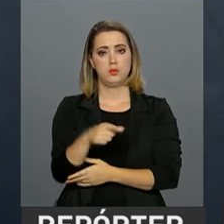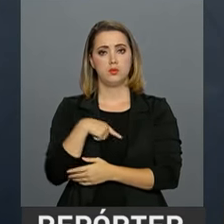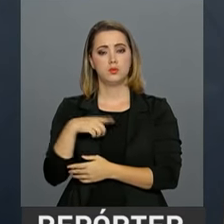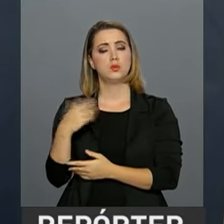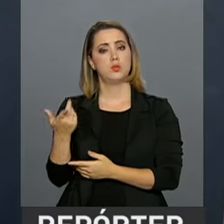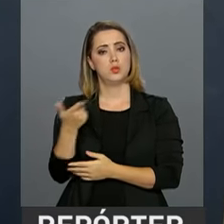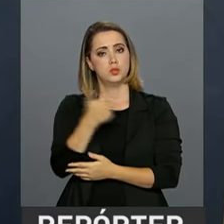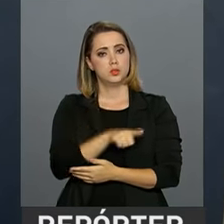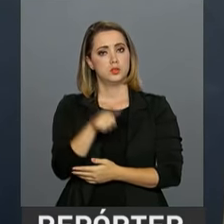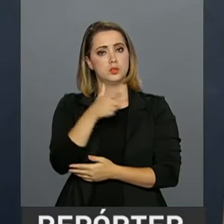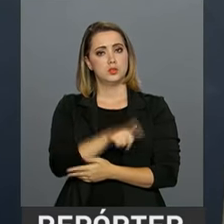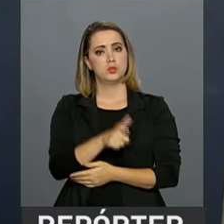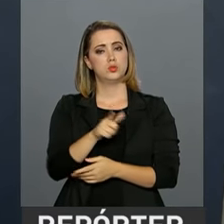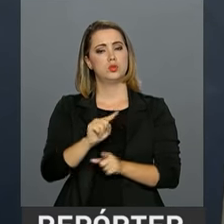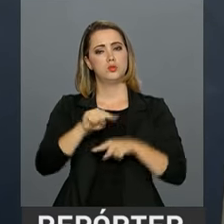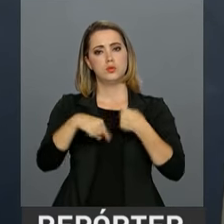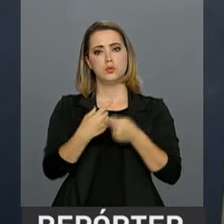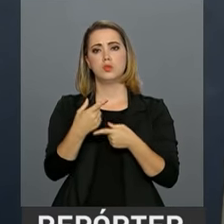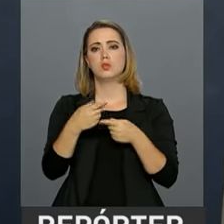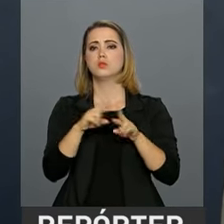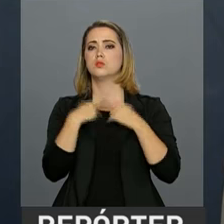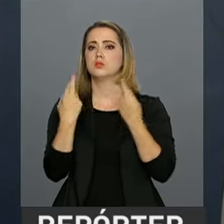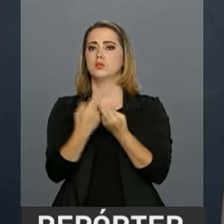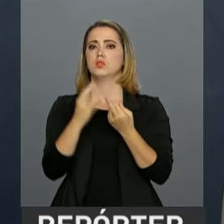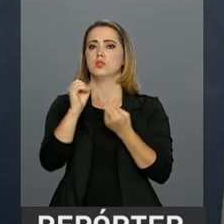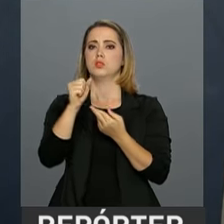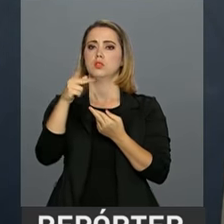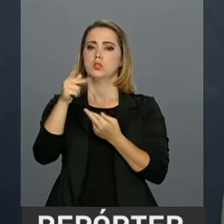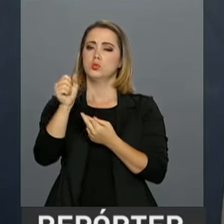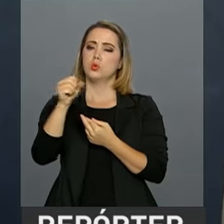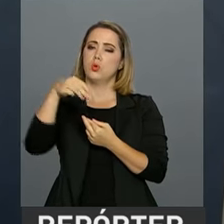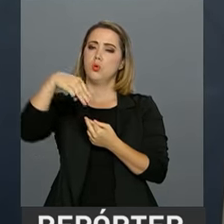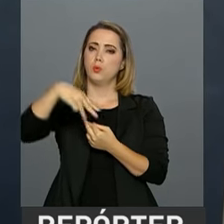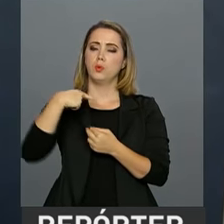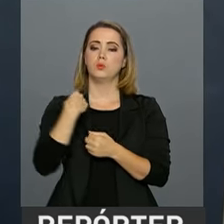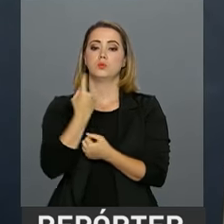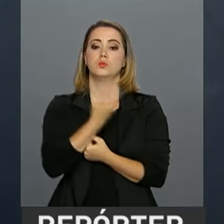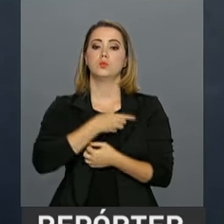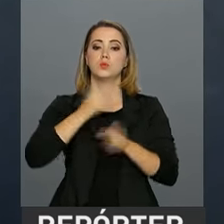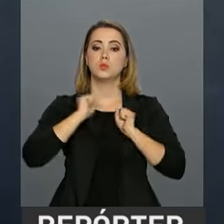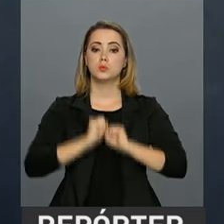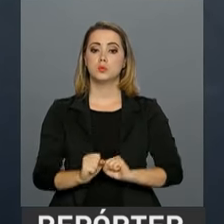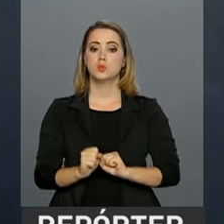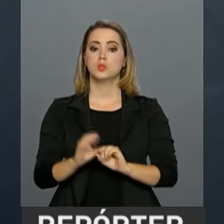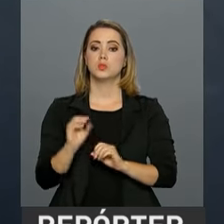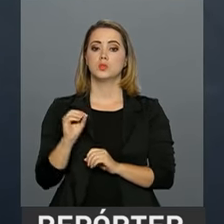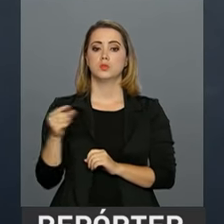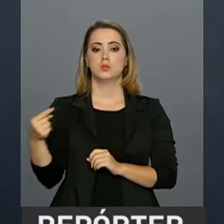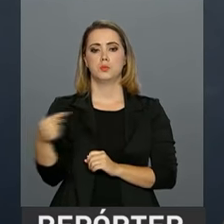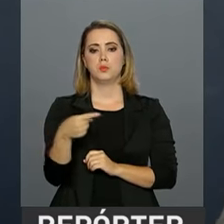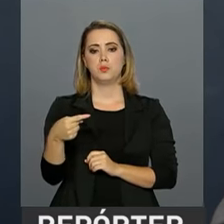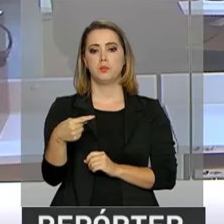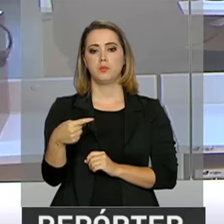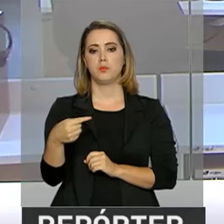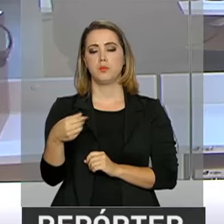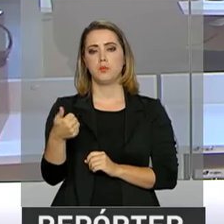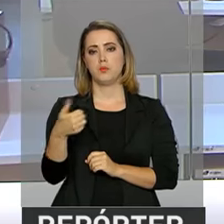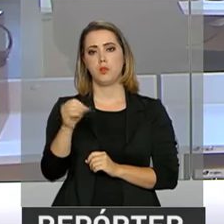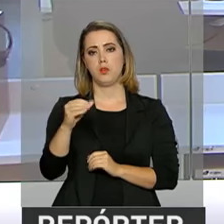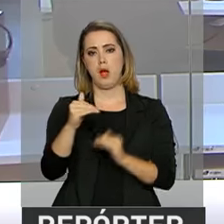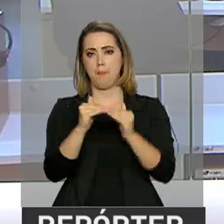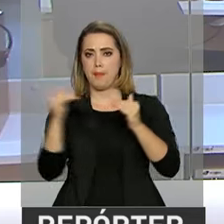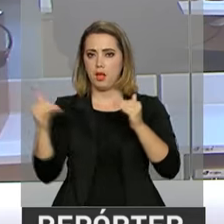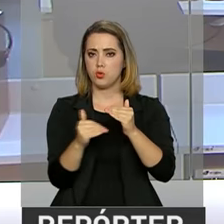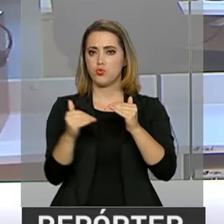se repita em várias reuniões do Copom, permitindo que em breve tempo nós cheguemos a menos de 10%.